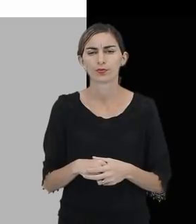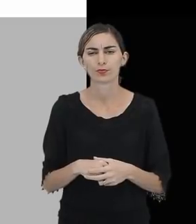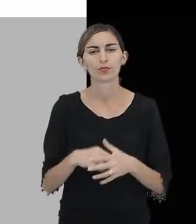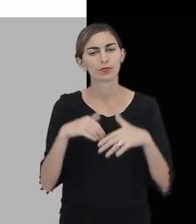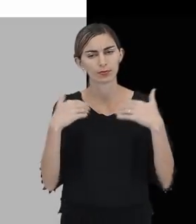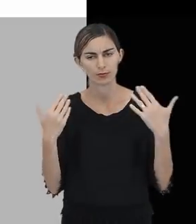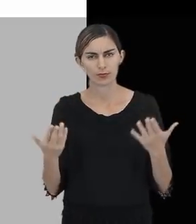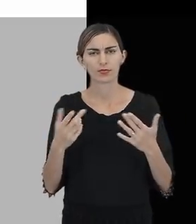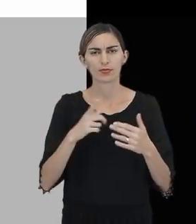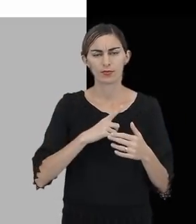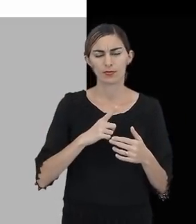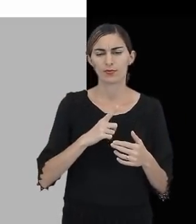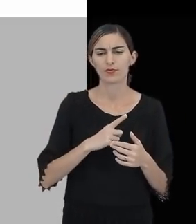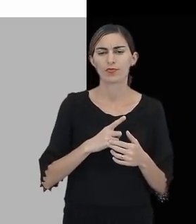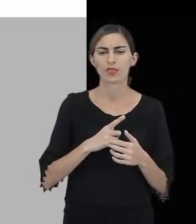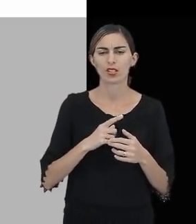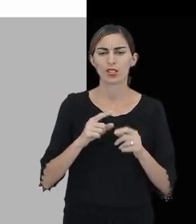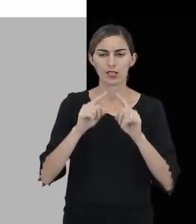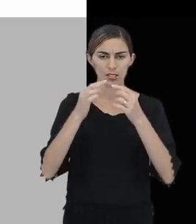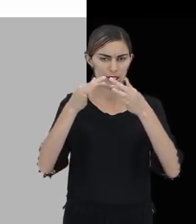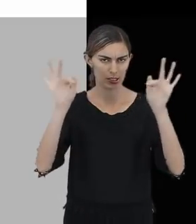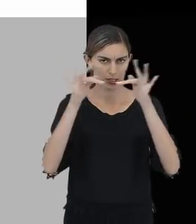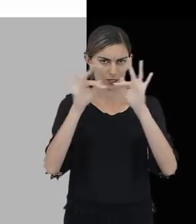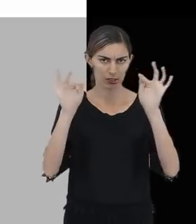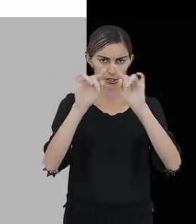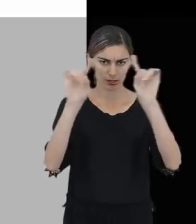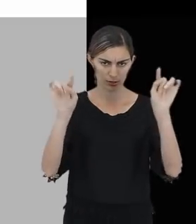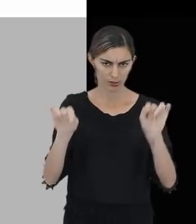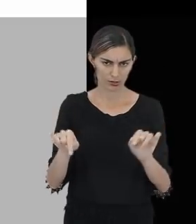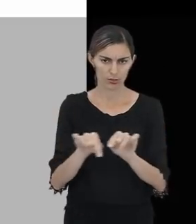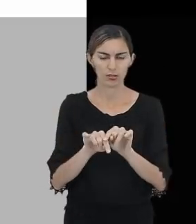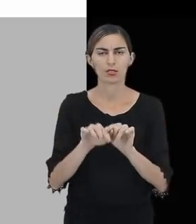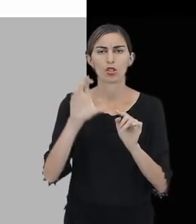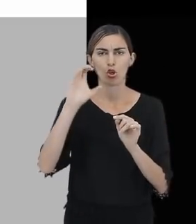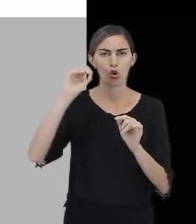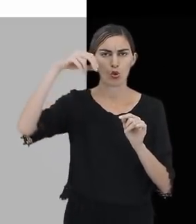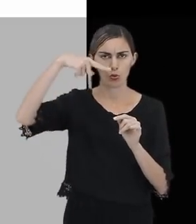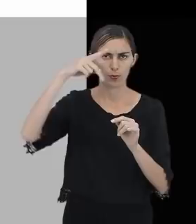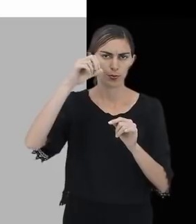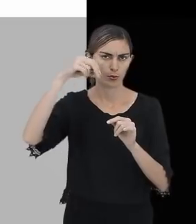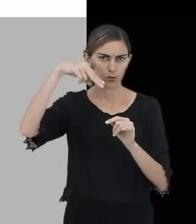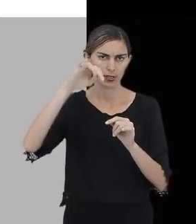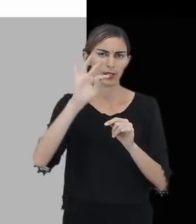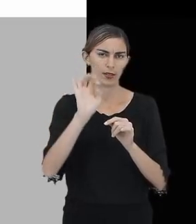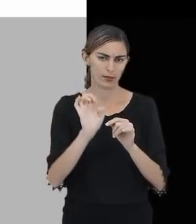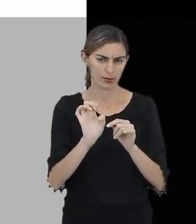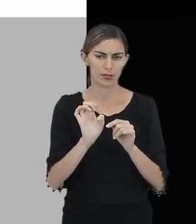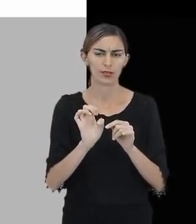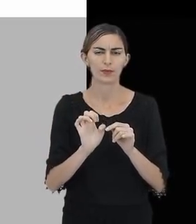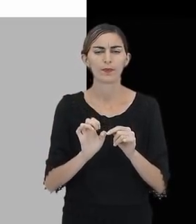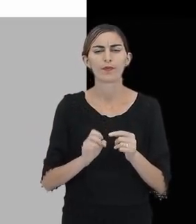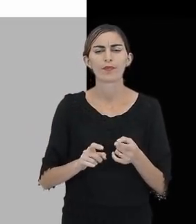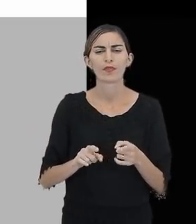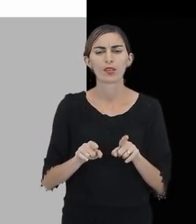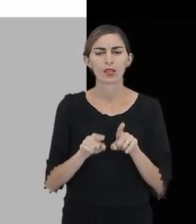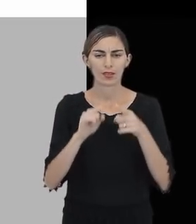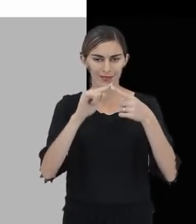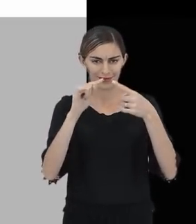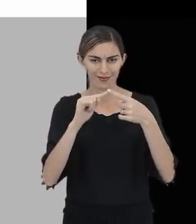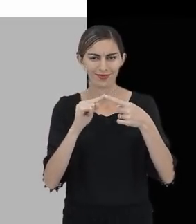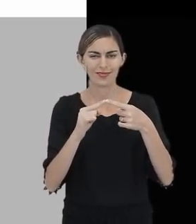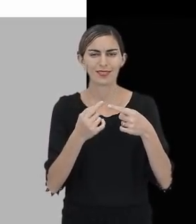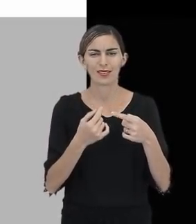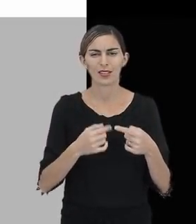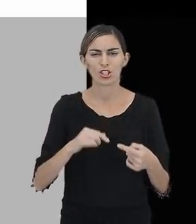Então a gente tem aqui uma sintaxezinha do componente. Então a gente tem que colocar esse selector, item, e aqui a gente